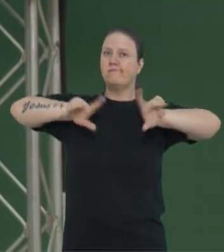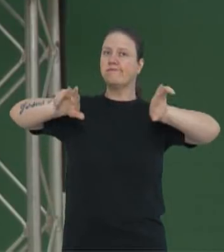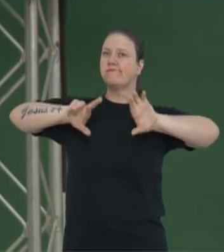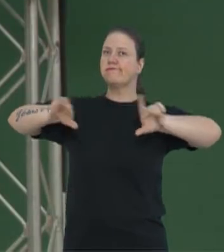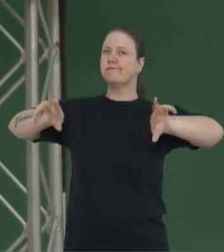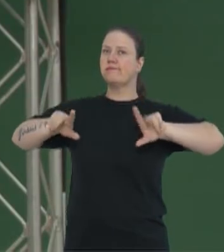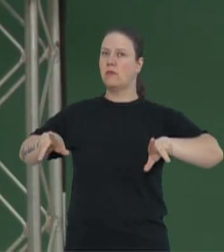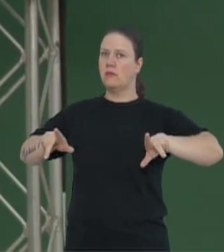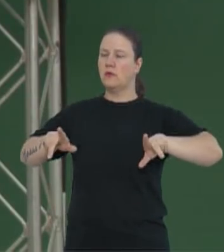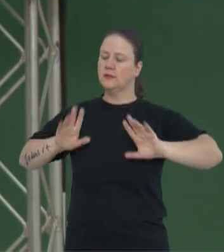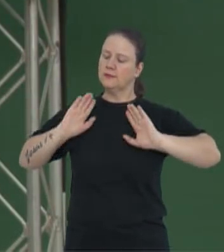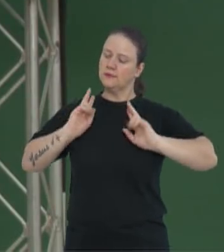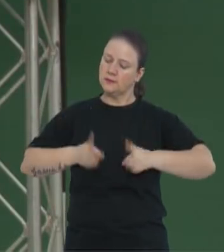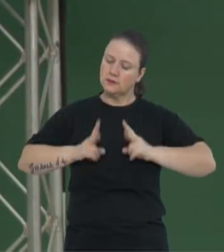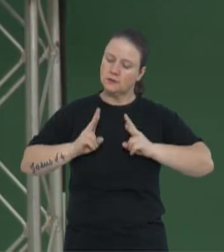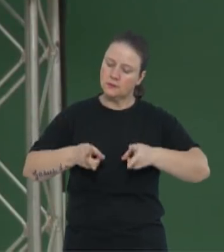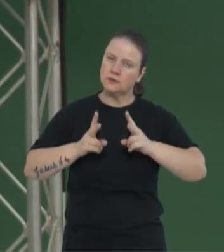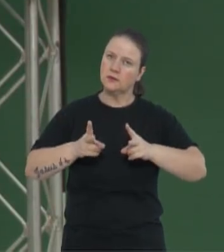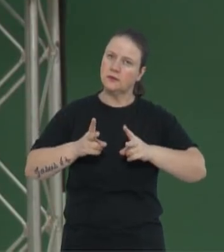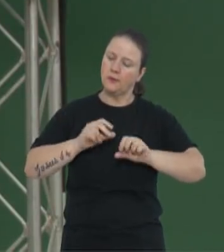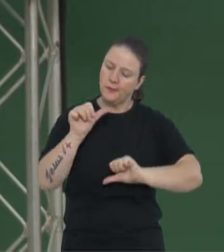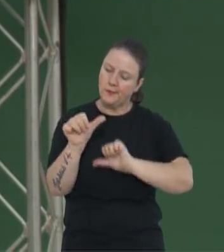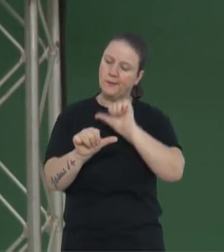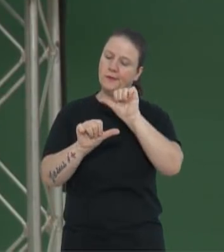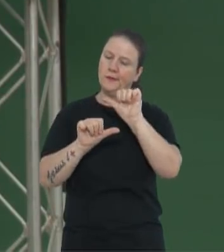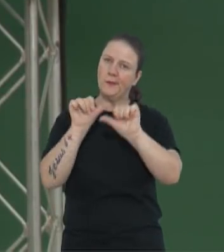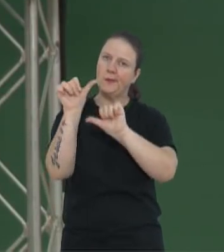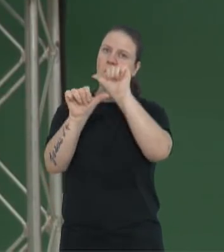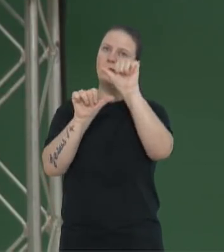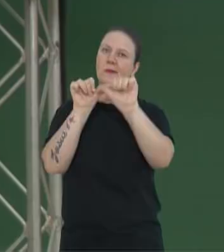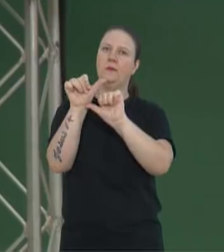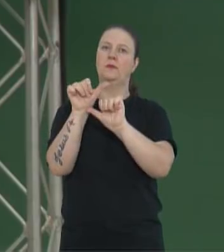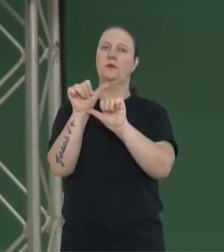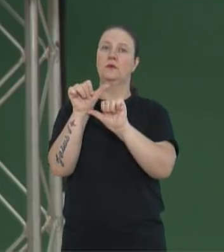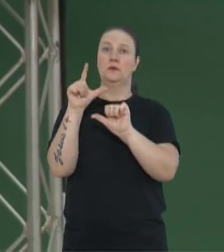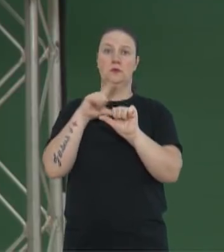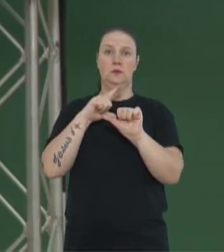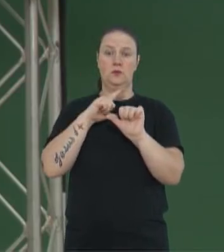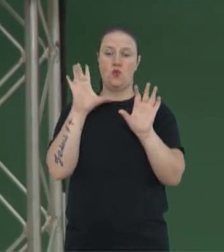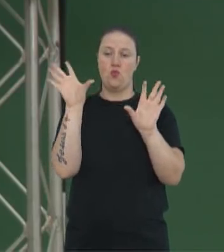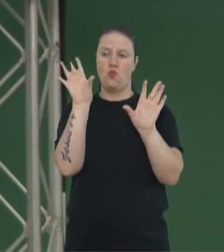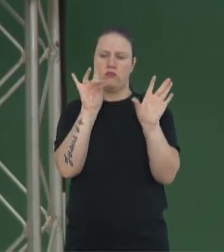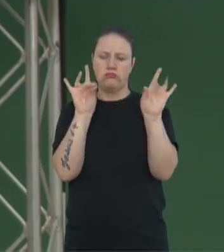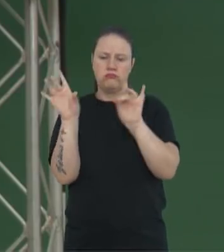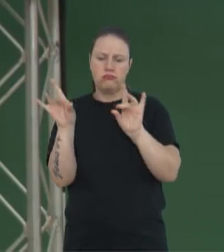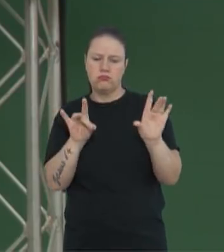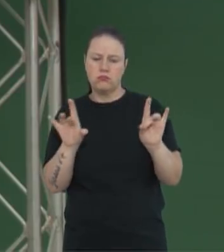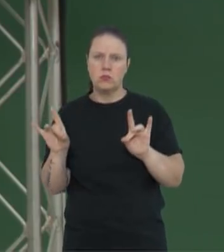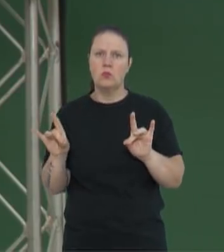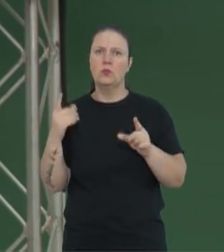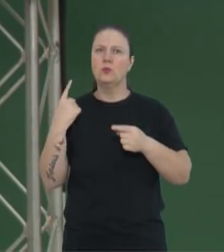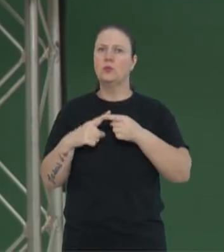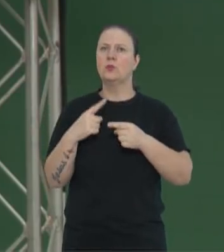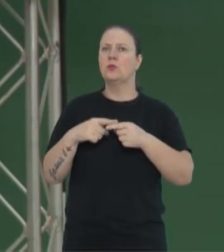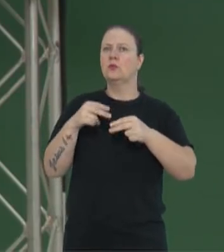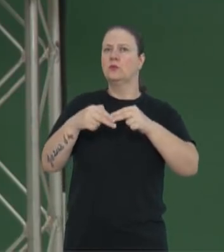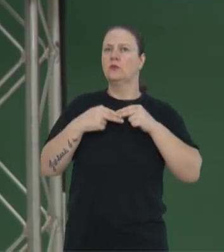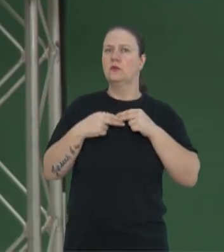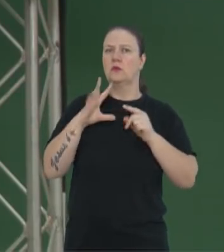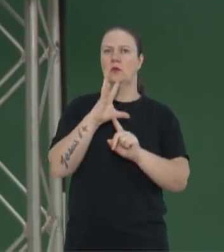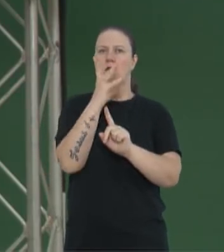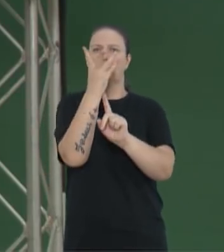cada vez mais variados. A gente está estudando bastante a questão da colagem tridimensional porque a arte vai